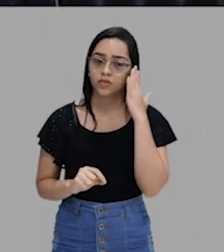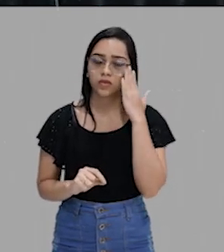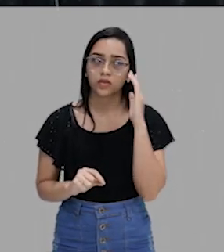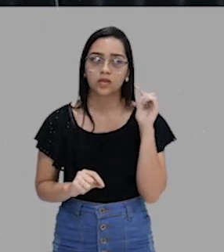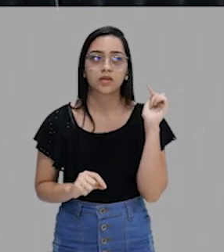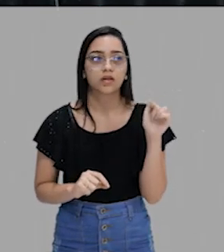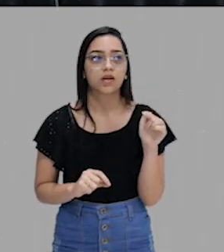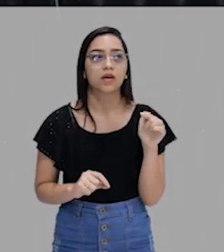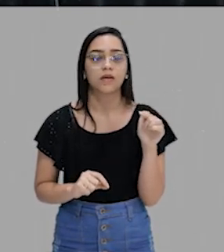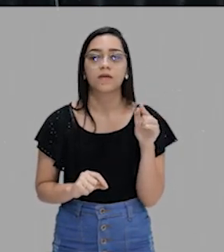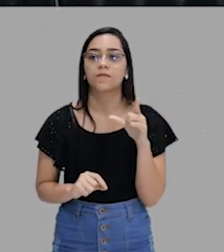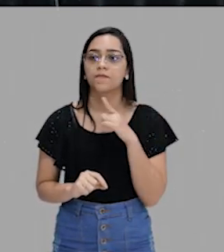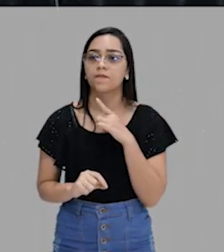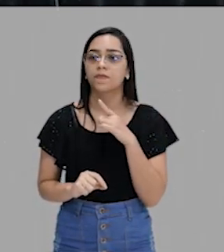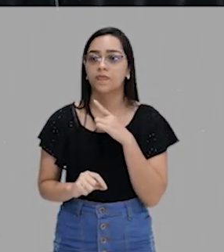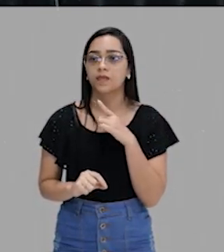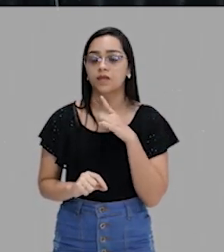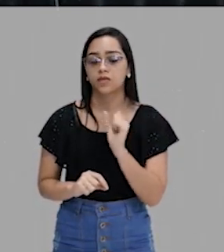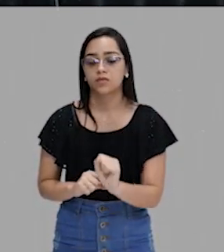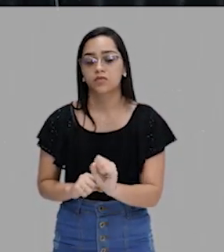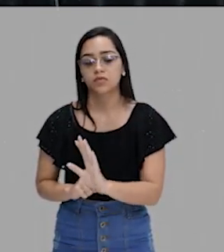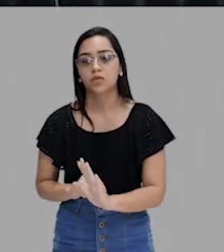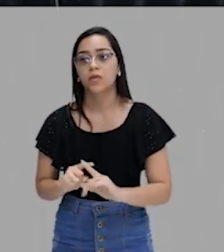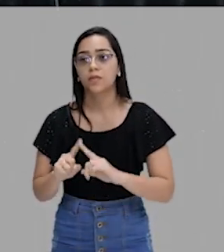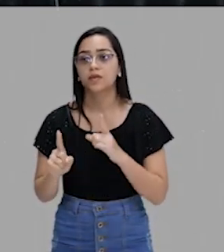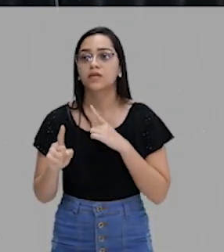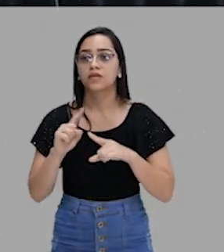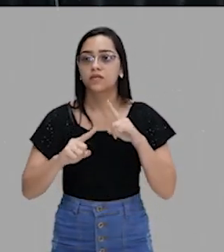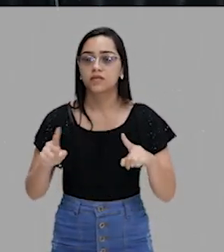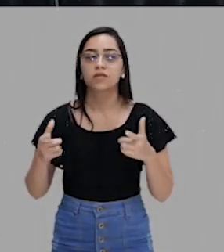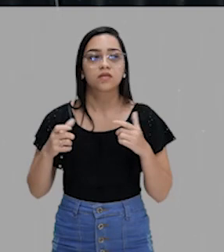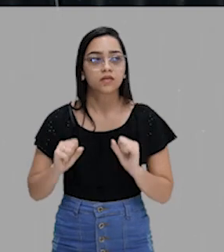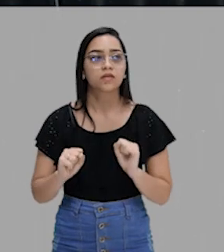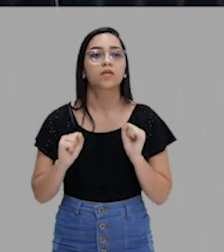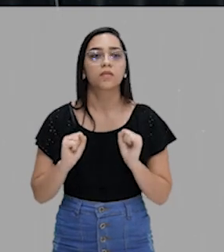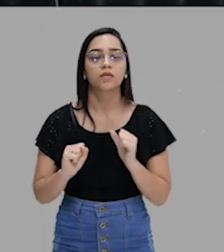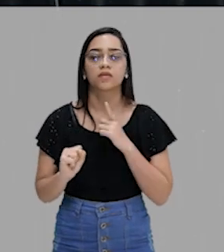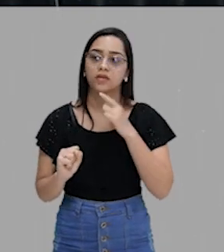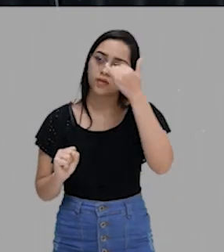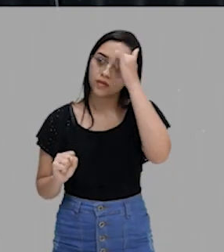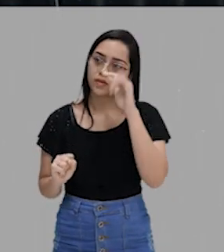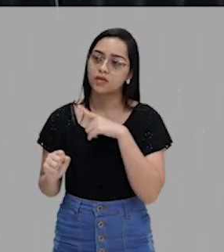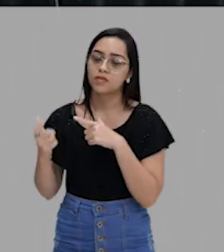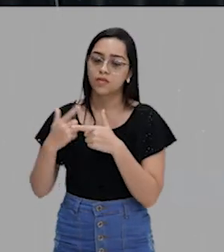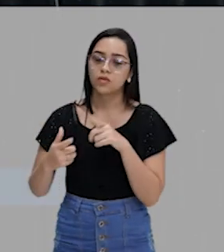lá embaixo, né, no sul do país, mas as variações linguísticas, para evitar esse